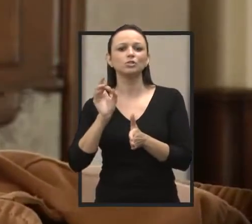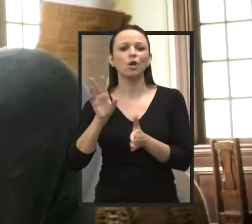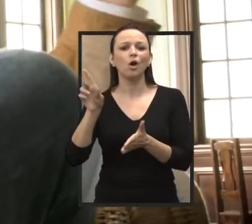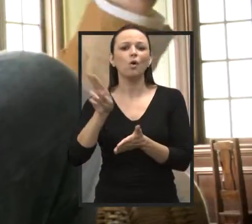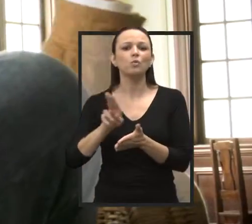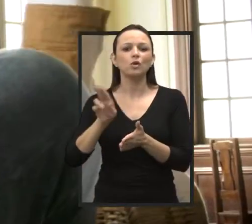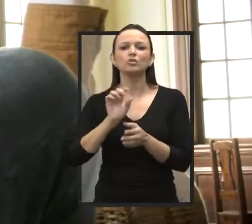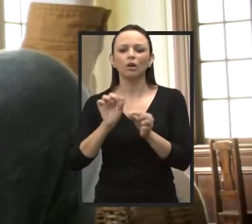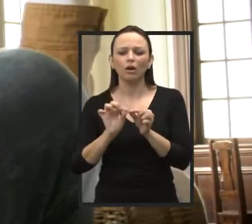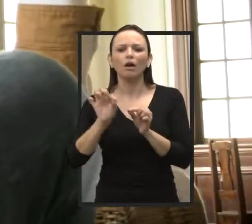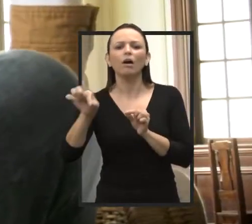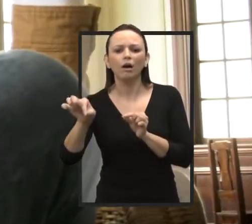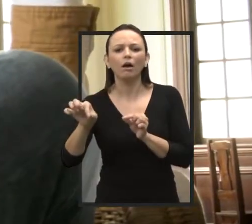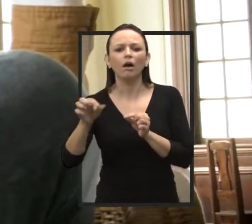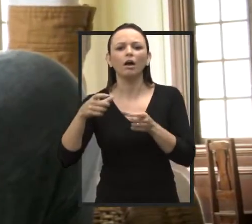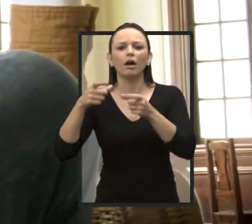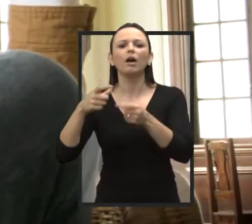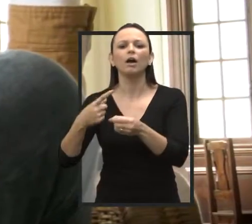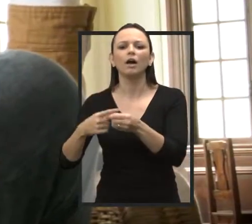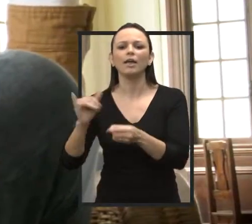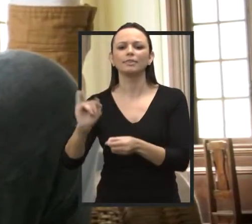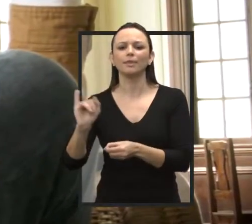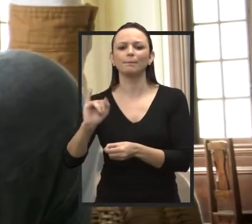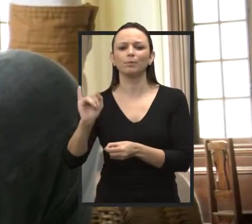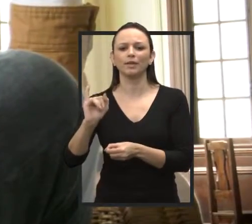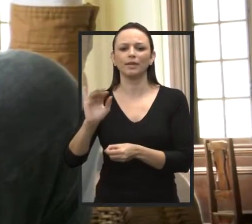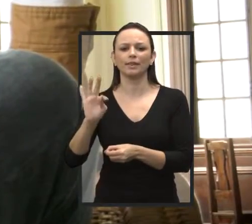original. Ela ia até Itapuí.